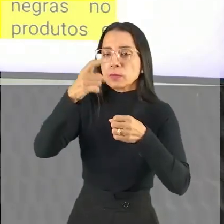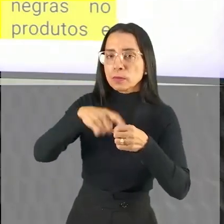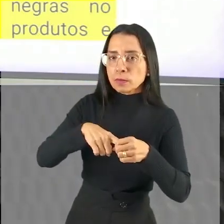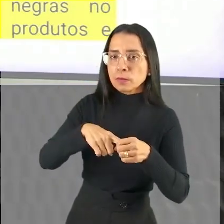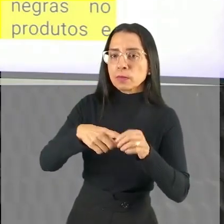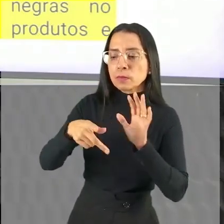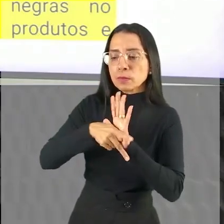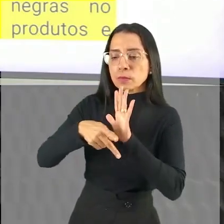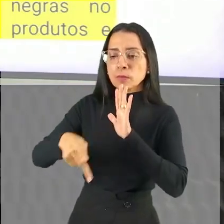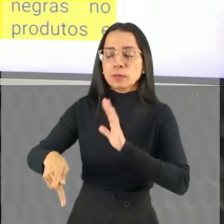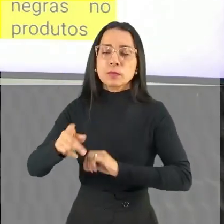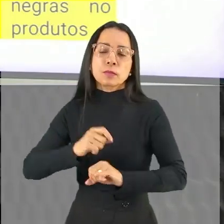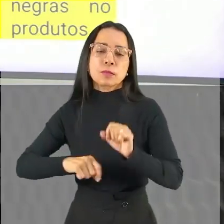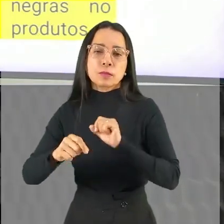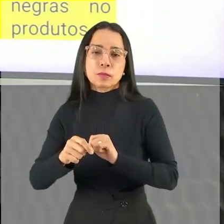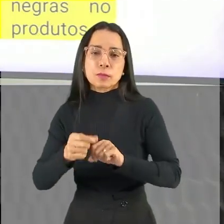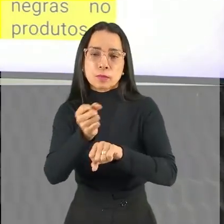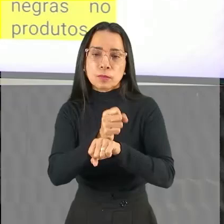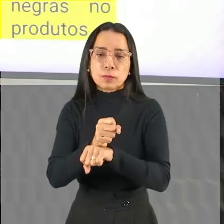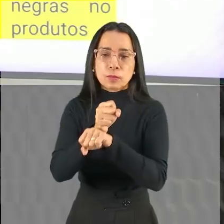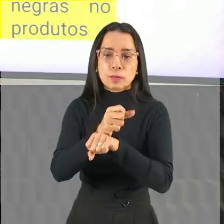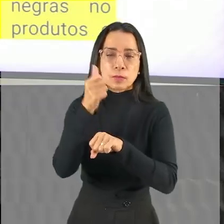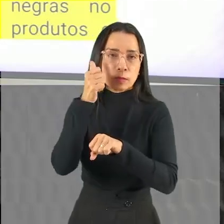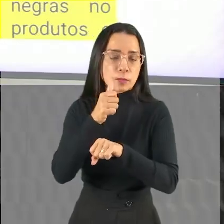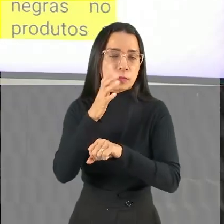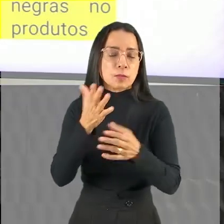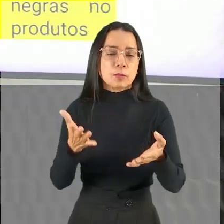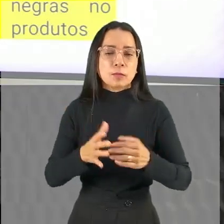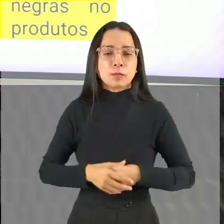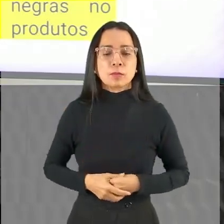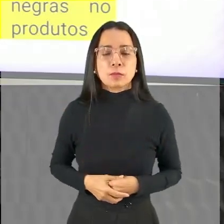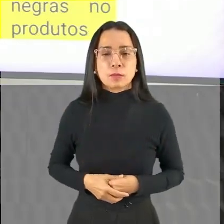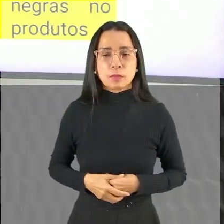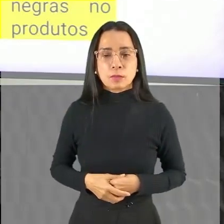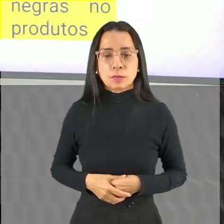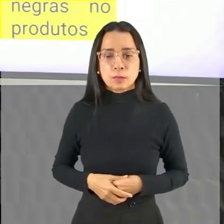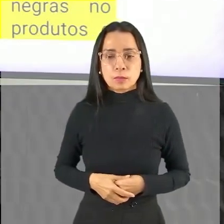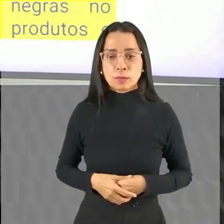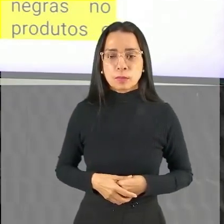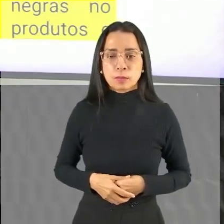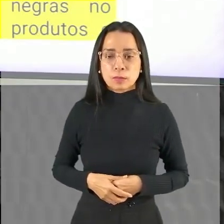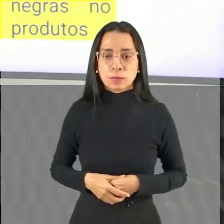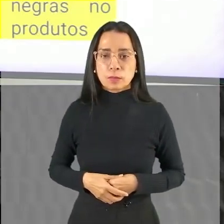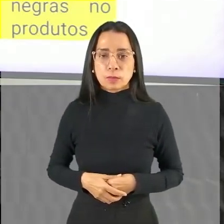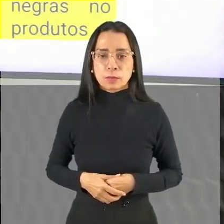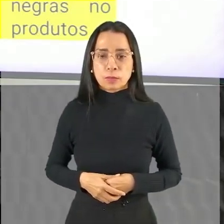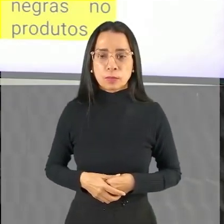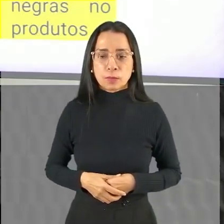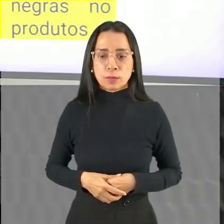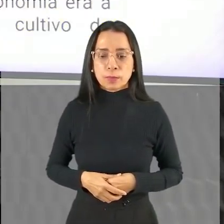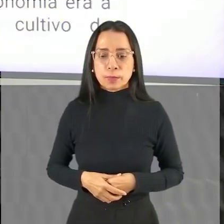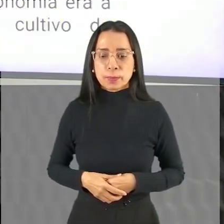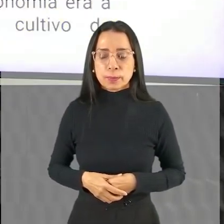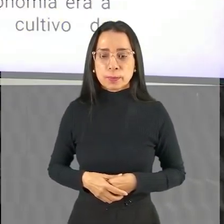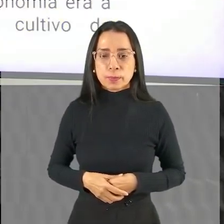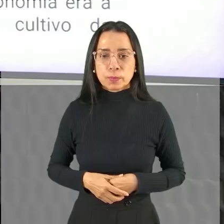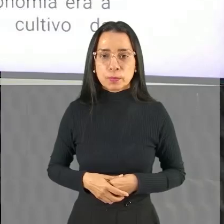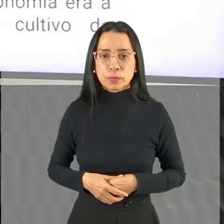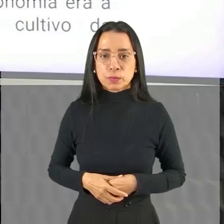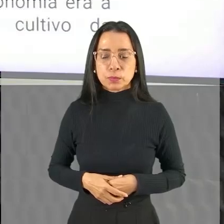dono daquele escravizado. Ok? Uma pergunta ótima, uma questão muito boa aí para as provas. Vamos lá,